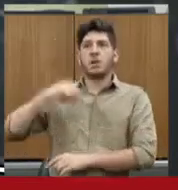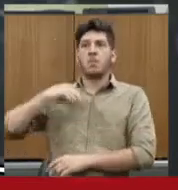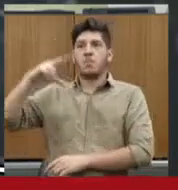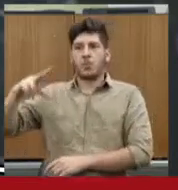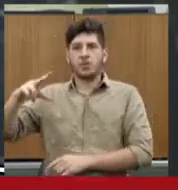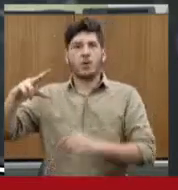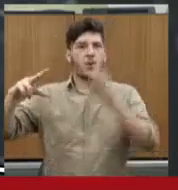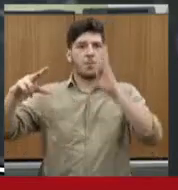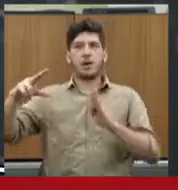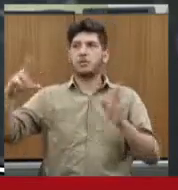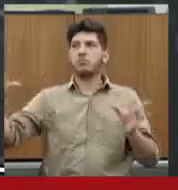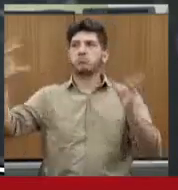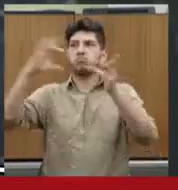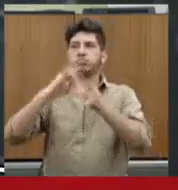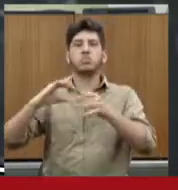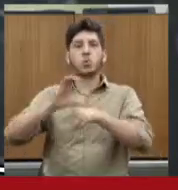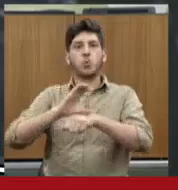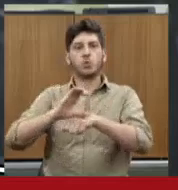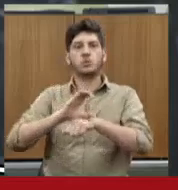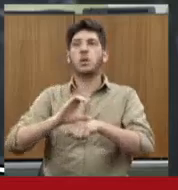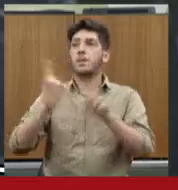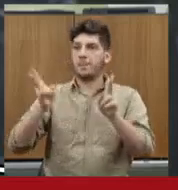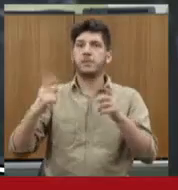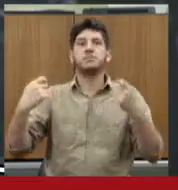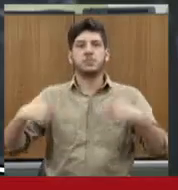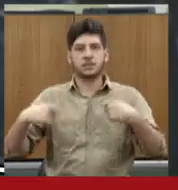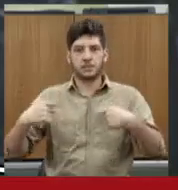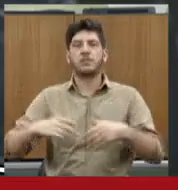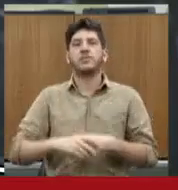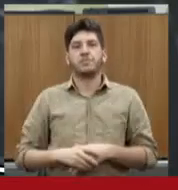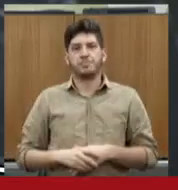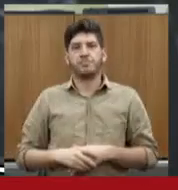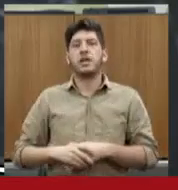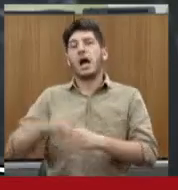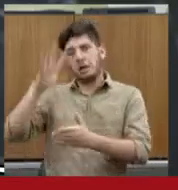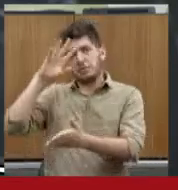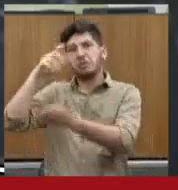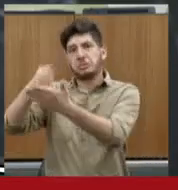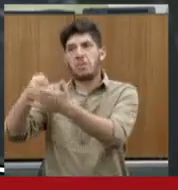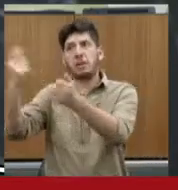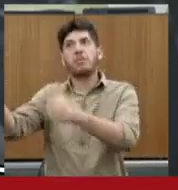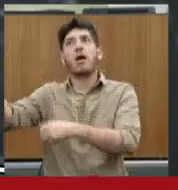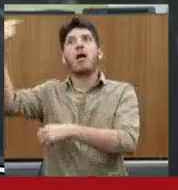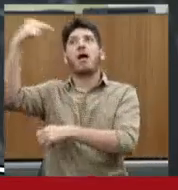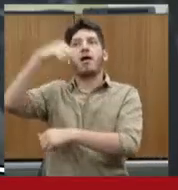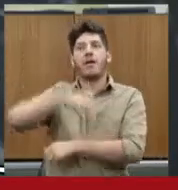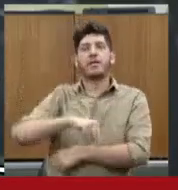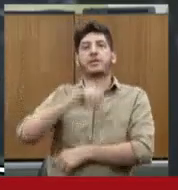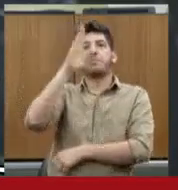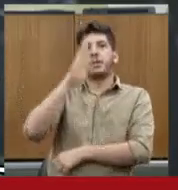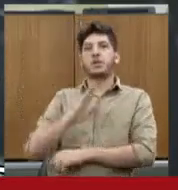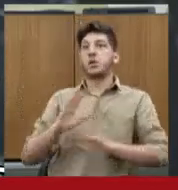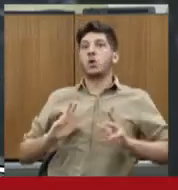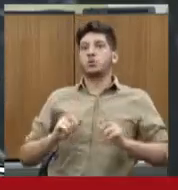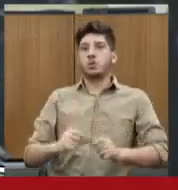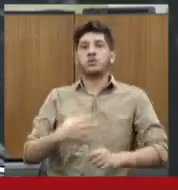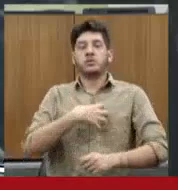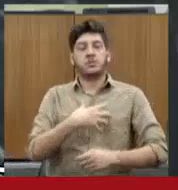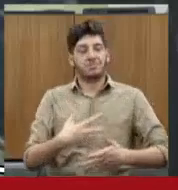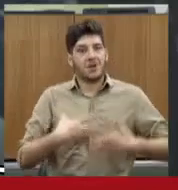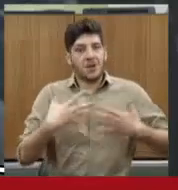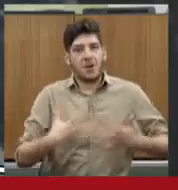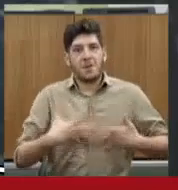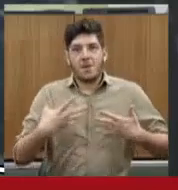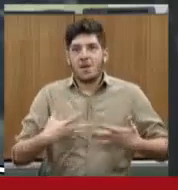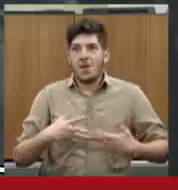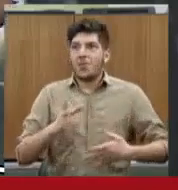constituinte. Essa notícia chega ao Brasil, e aqui no Brasil também todo mundo se entusiasma. Vamos